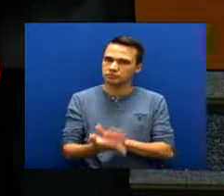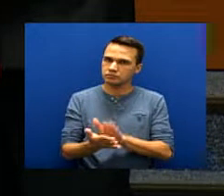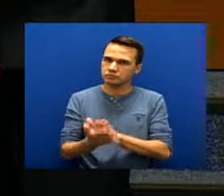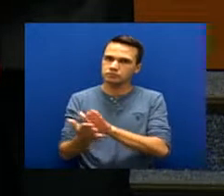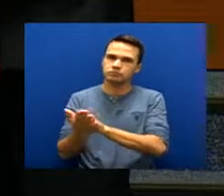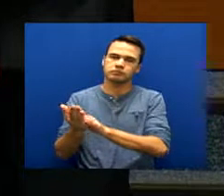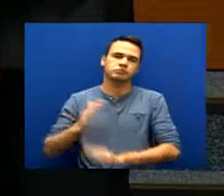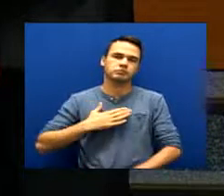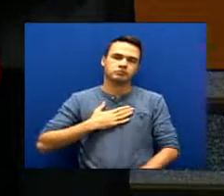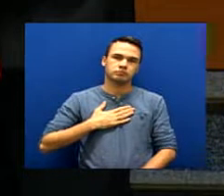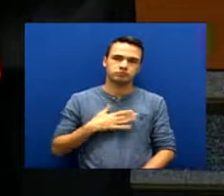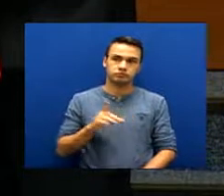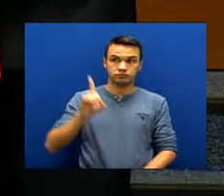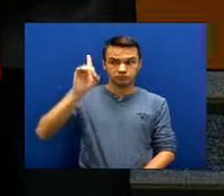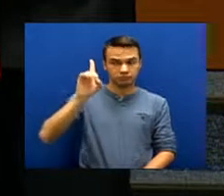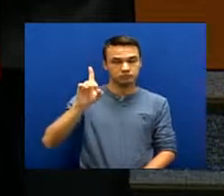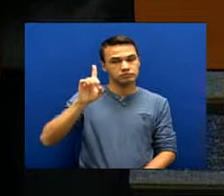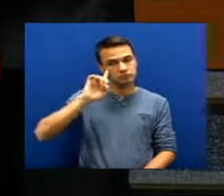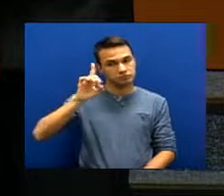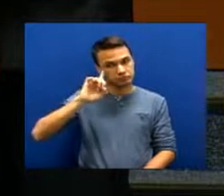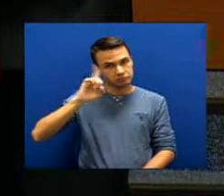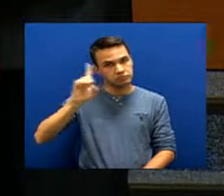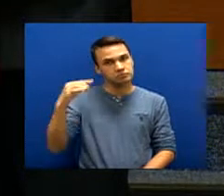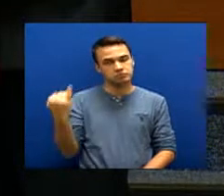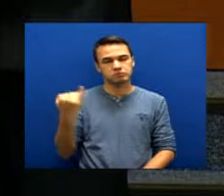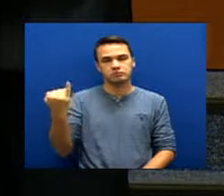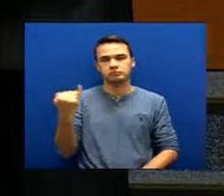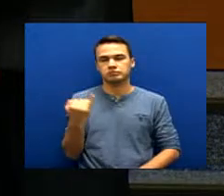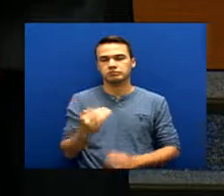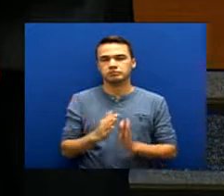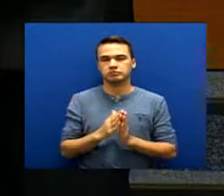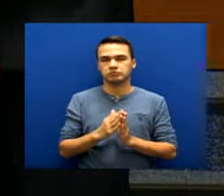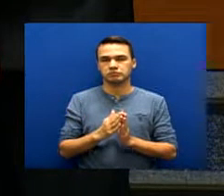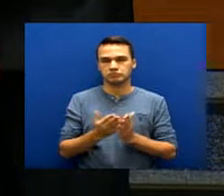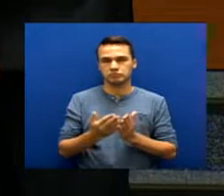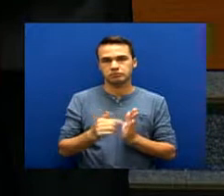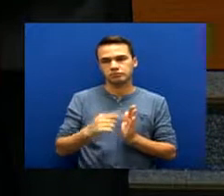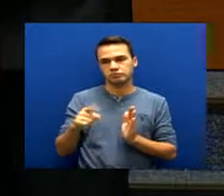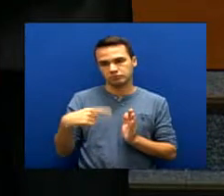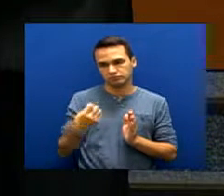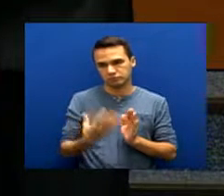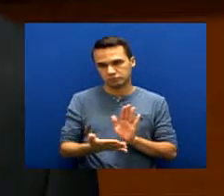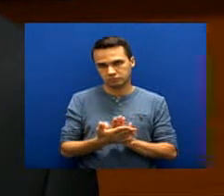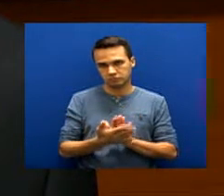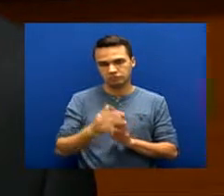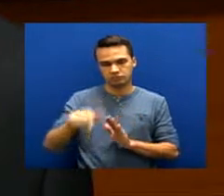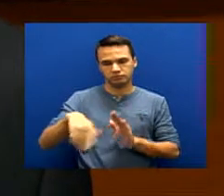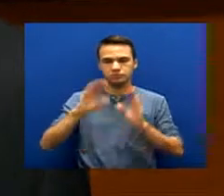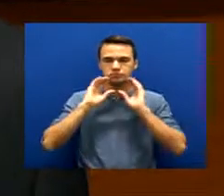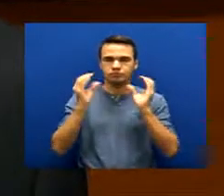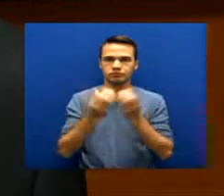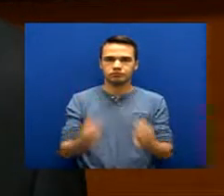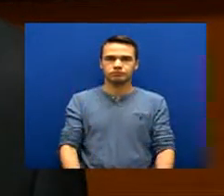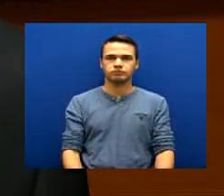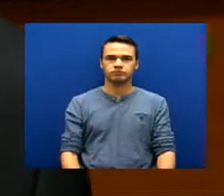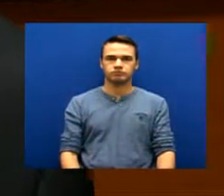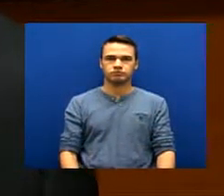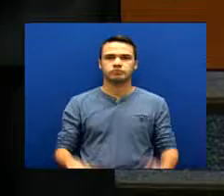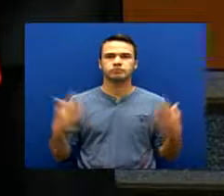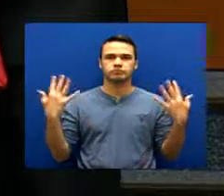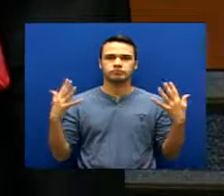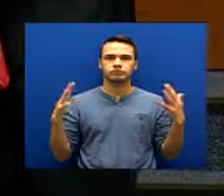traduzido, viu, Fábio? A gente aqui entende tudo, pode deixar aqui. Brincadeira, não entende nada. Mas, meus